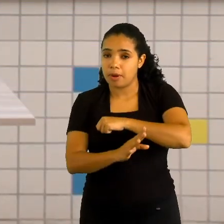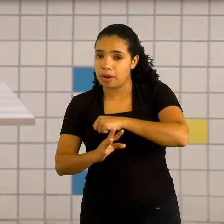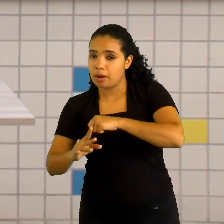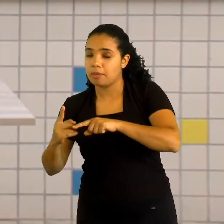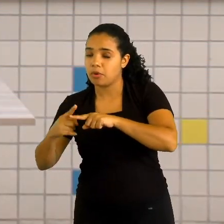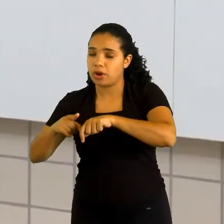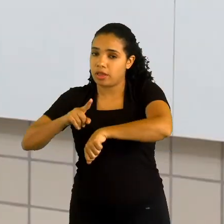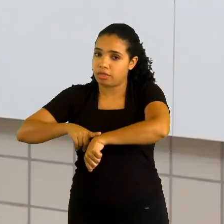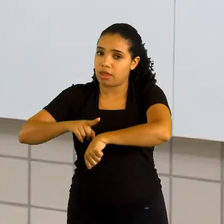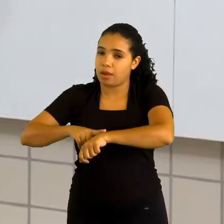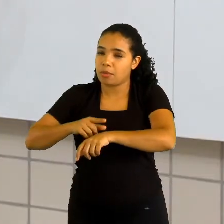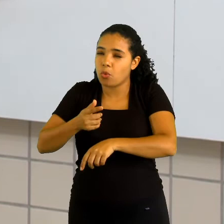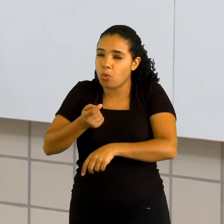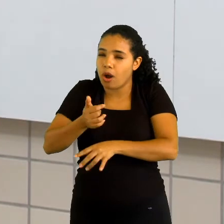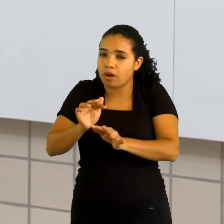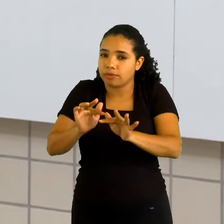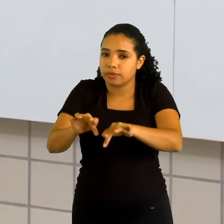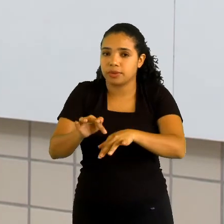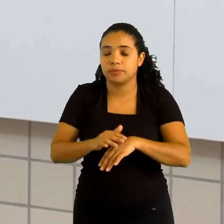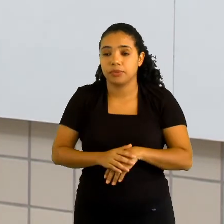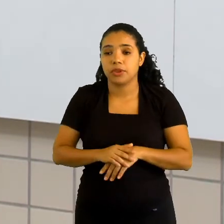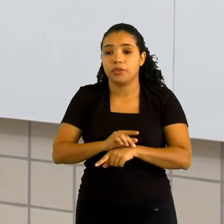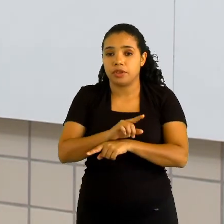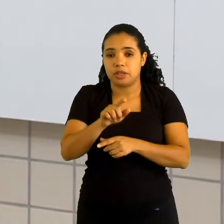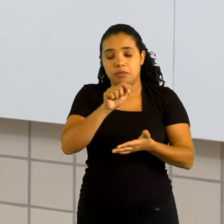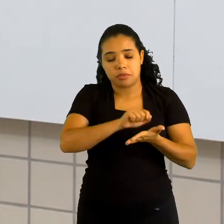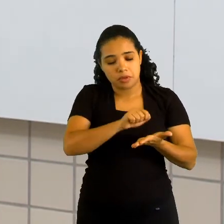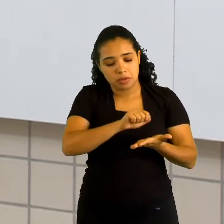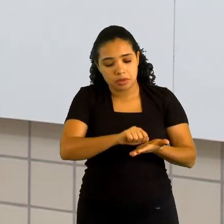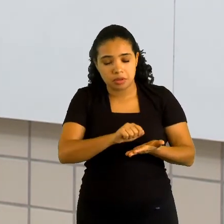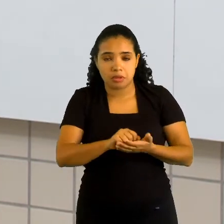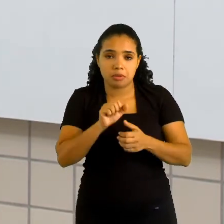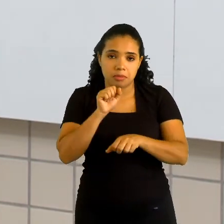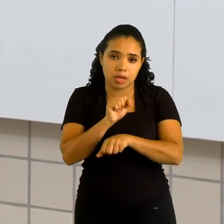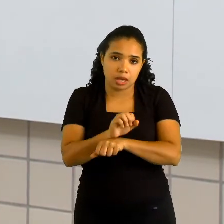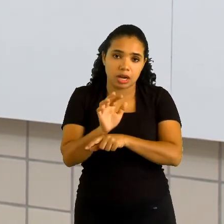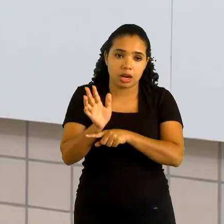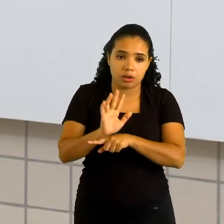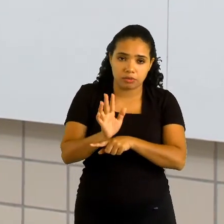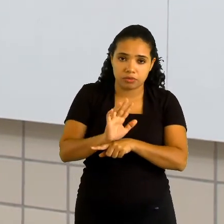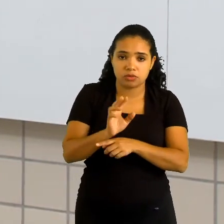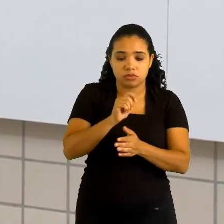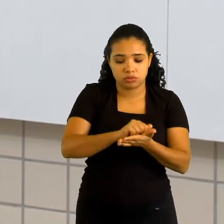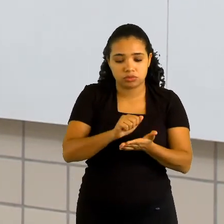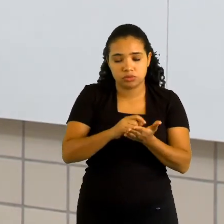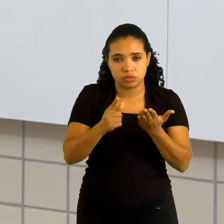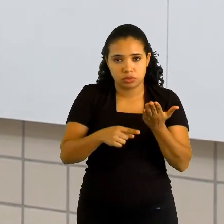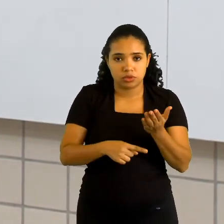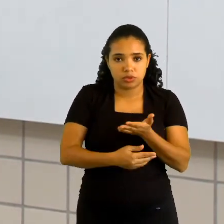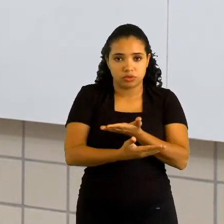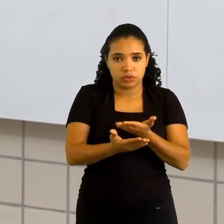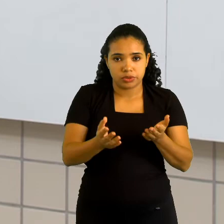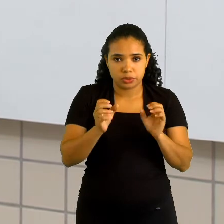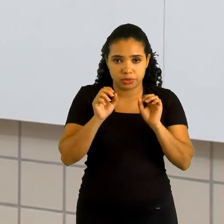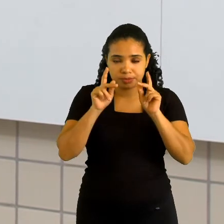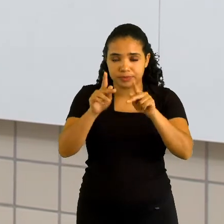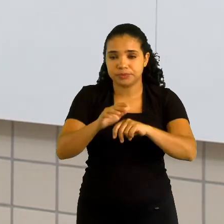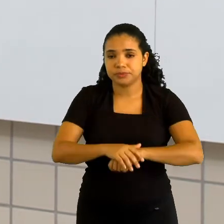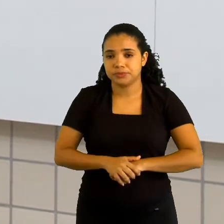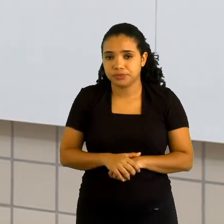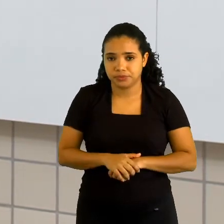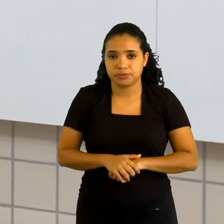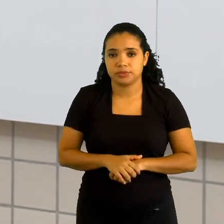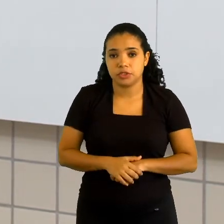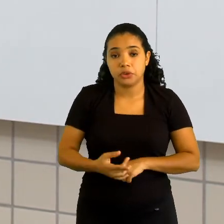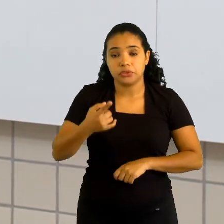tempo está terminando. Mas vocês podem completar, copiar, parar o vídeo, copiar isso no caderno de vocês, tá bom? Então vamos lá. Vamos